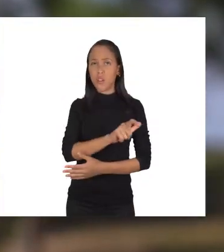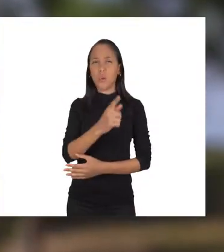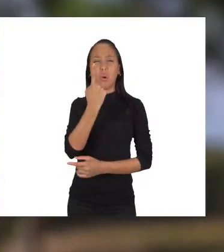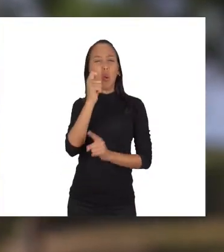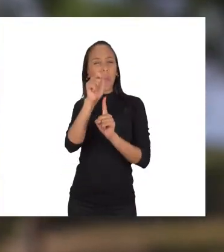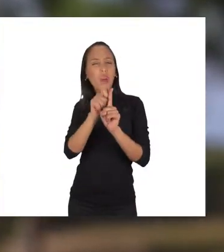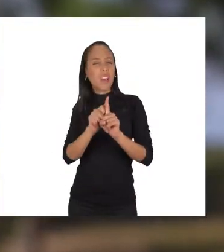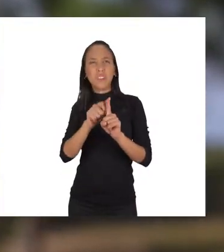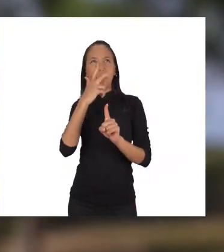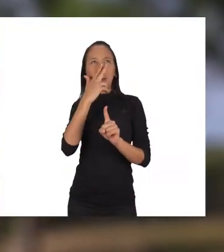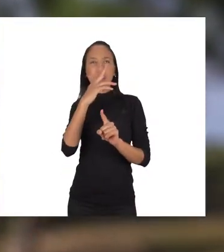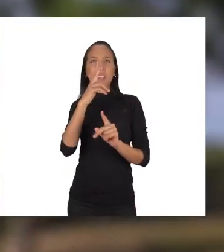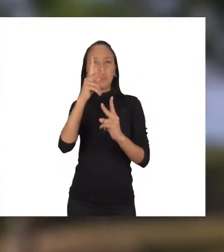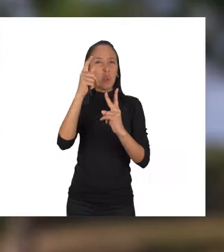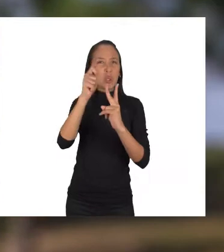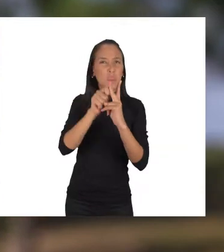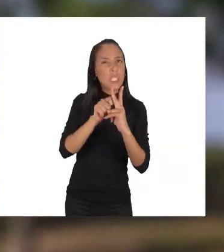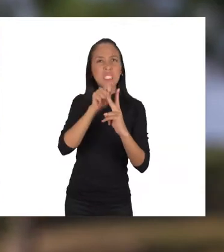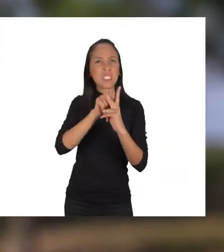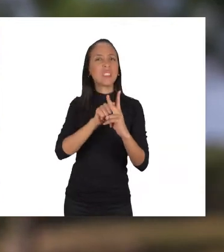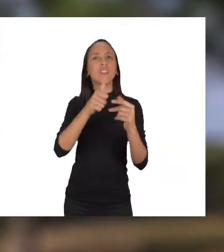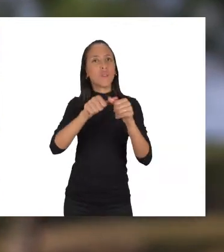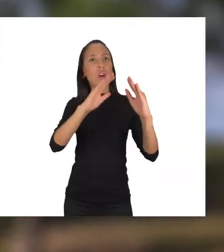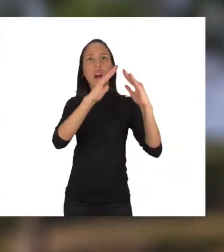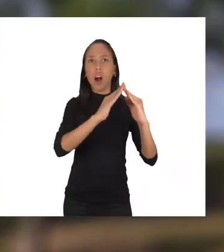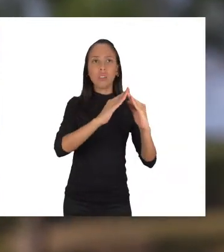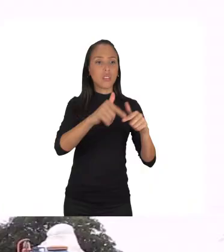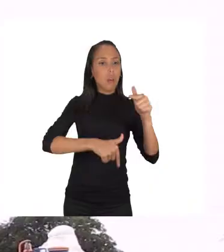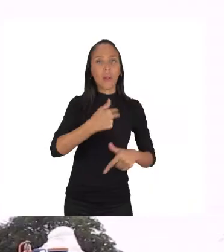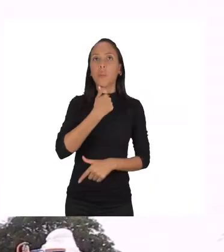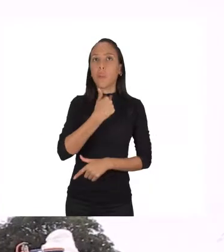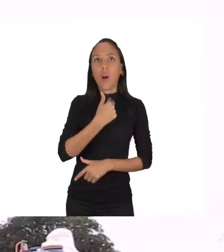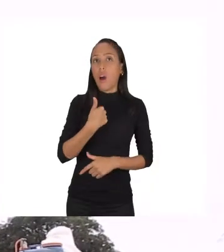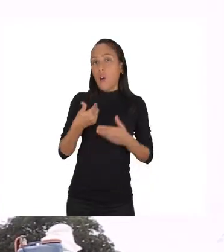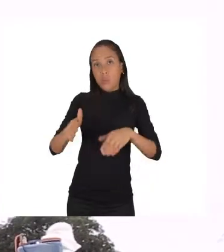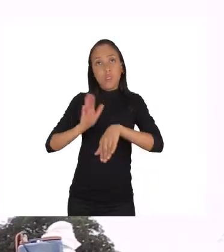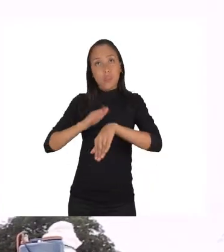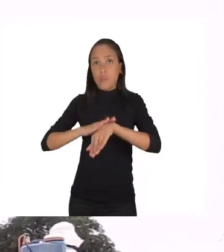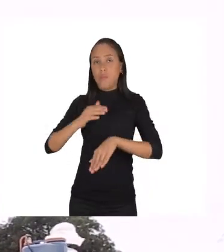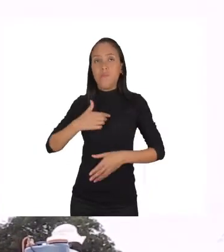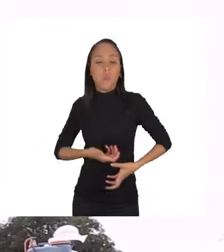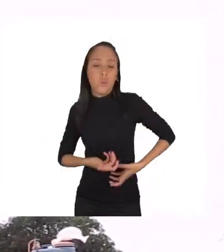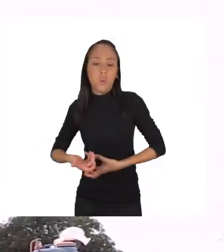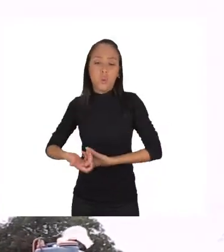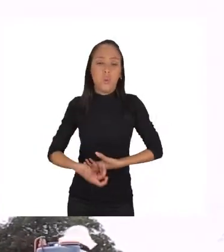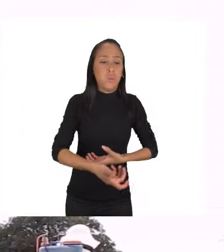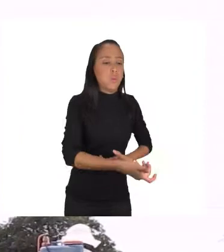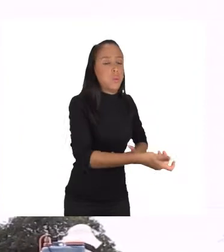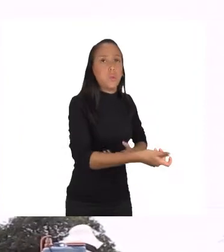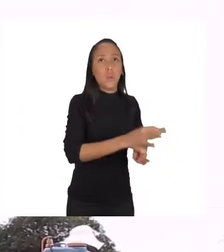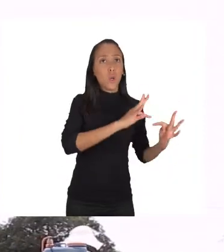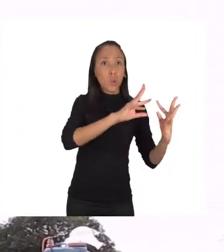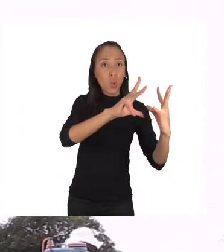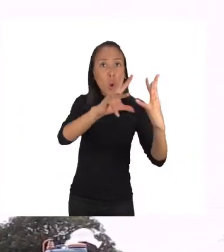mais, acho que em casa, 2 meses, que ele não podia trabalhar, o remédio fazia efeito, não podia. Aí eu comecei a pulverizar. Todos os 70 mil pés de fumo era